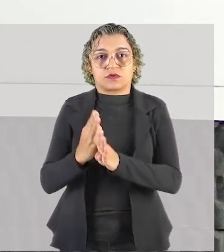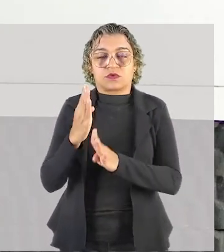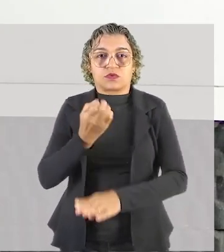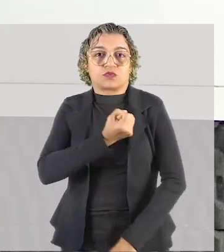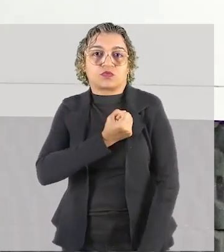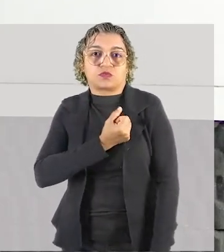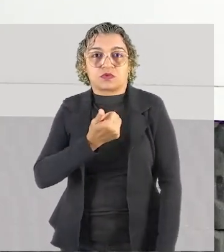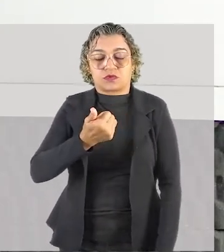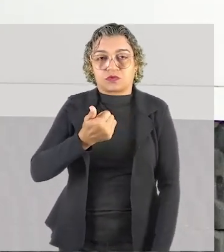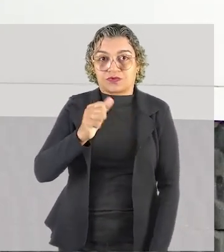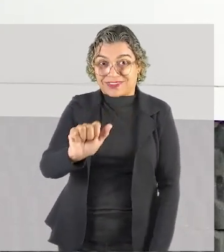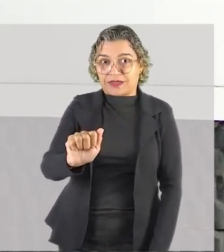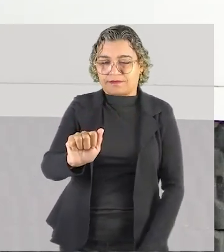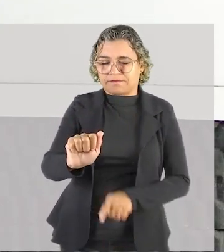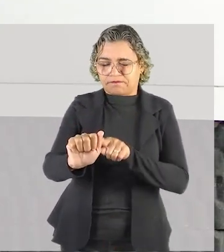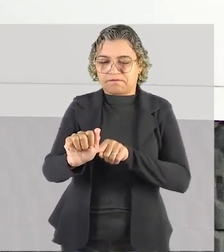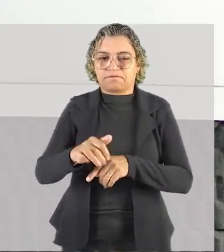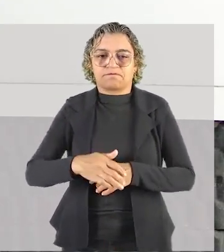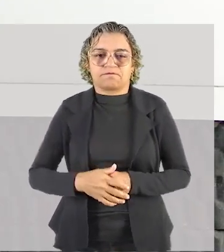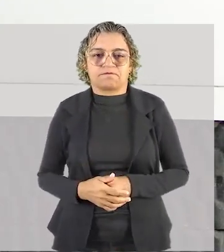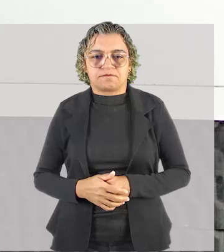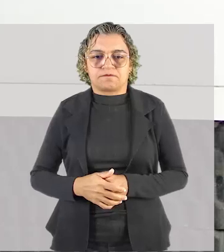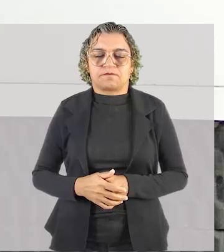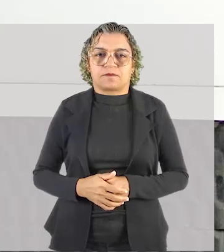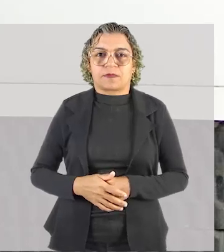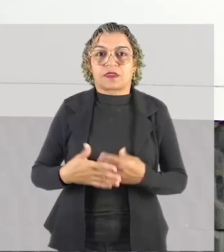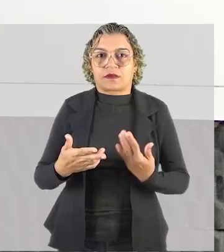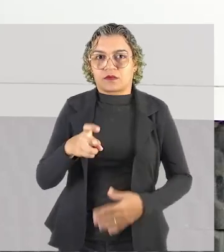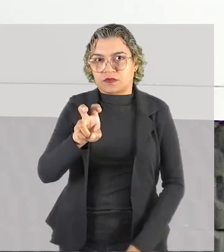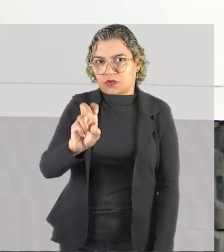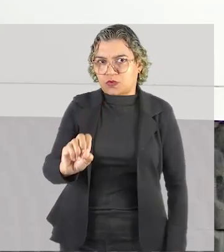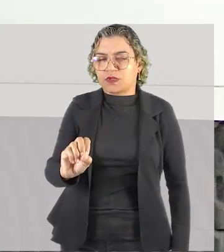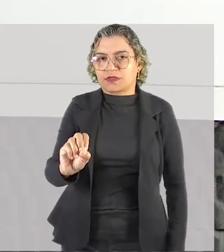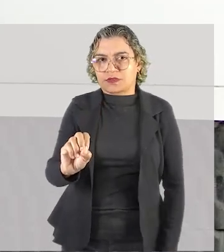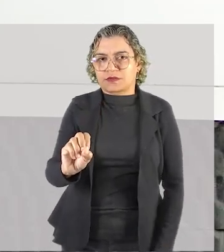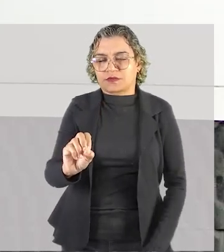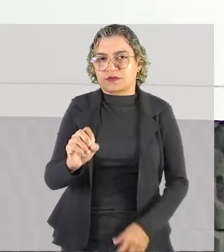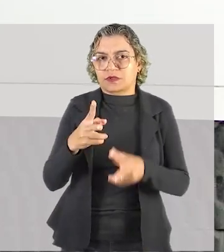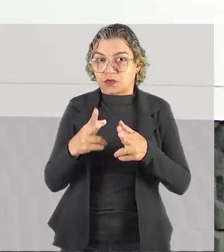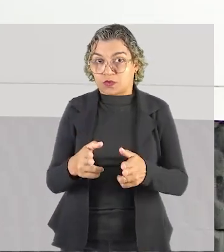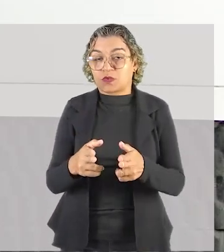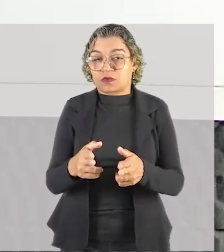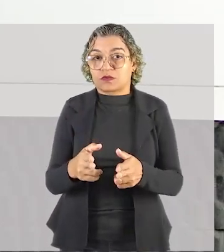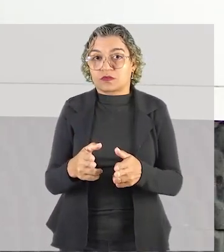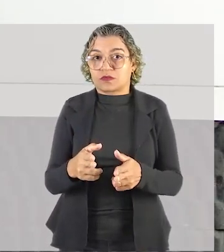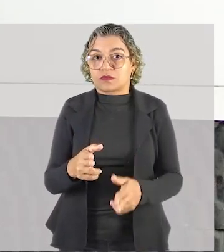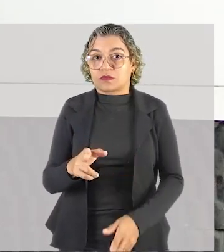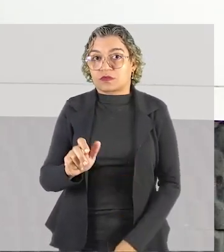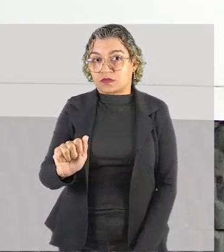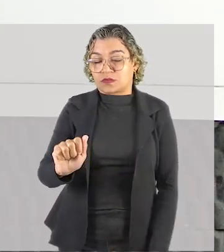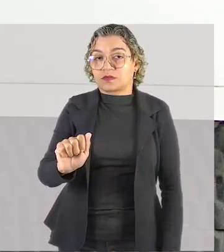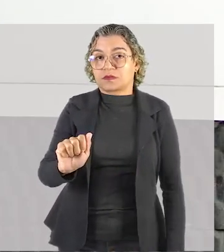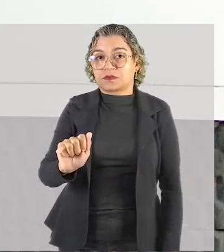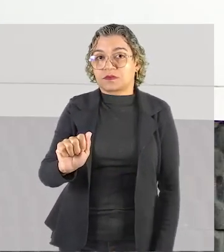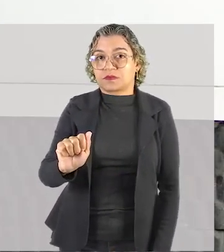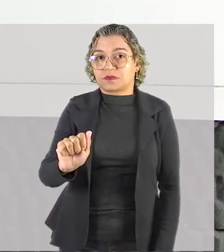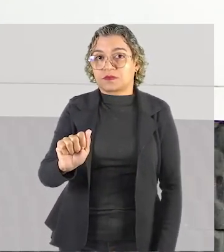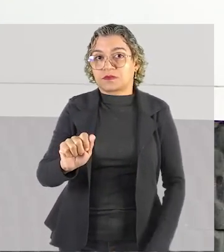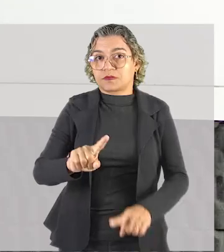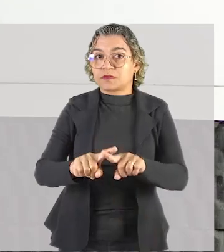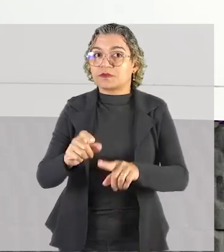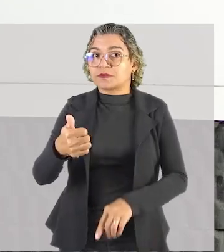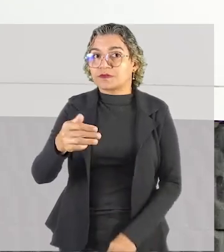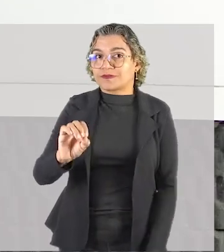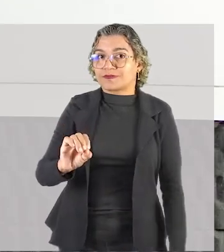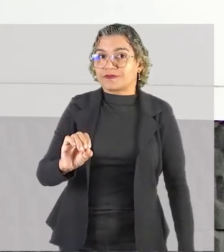certo? Então fazendo isso você vai ter 50 é igual a A